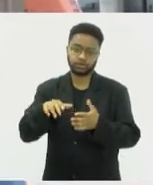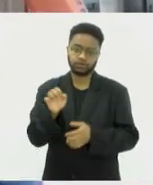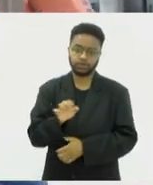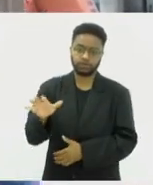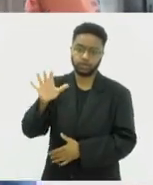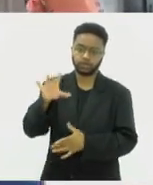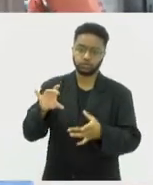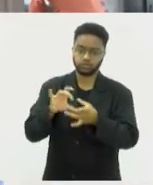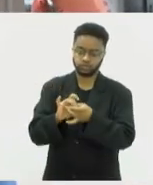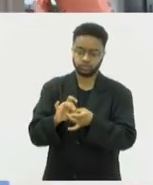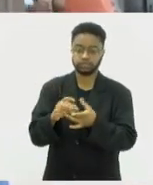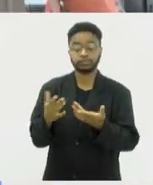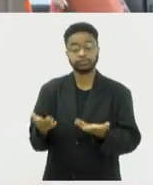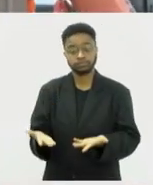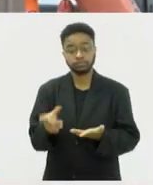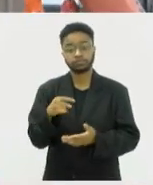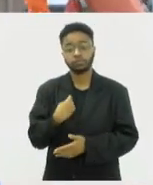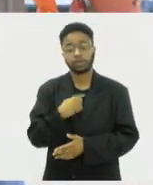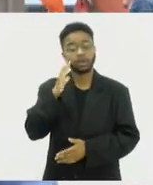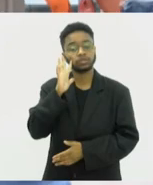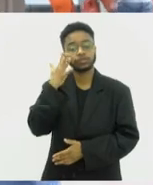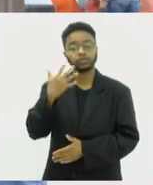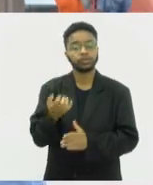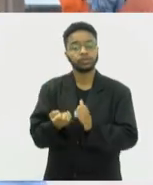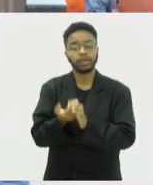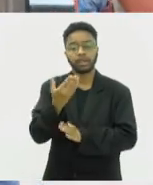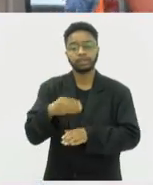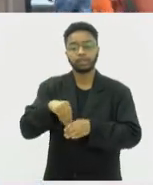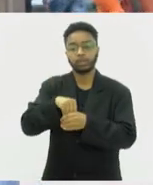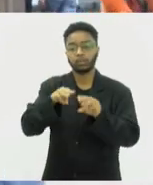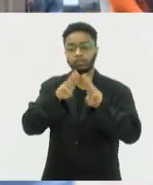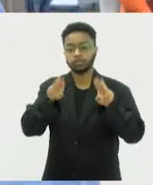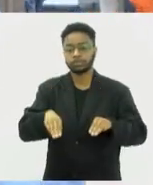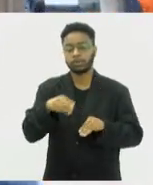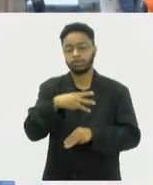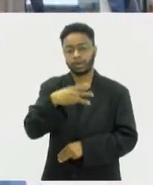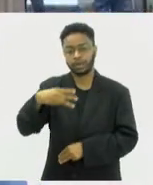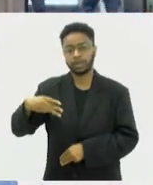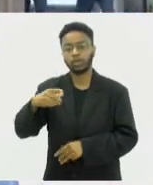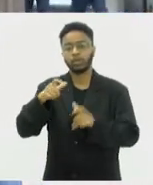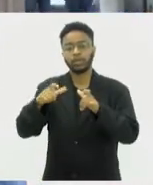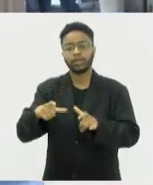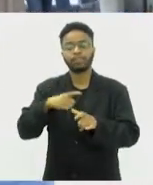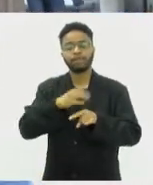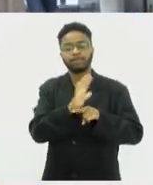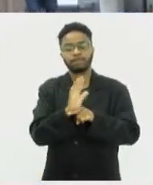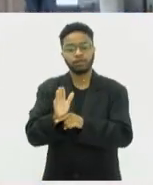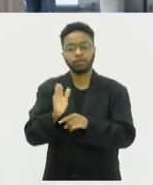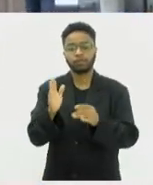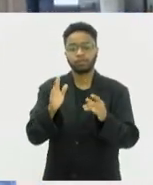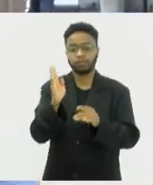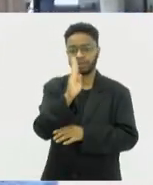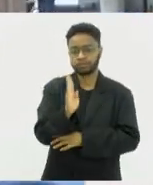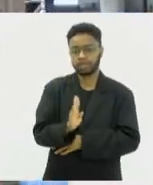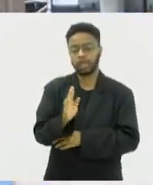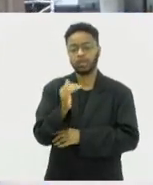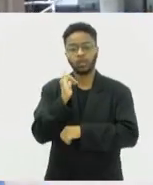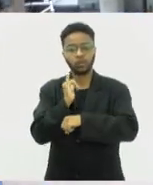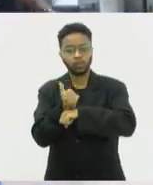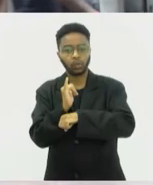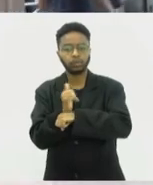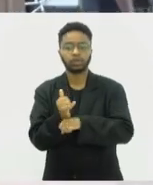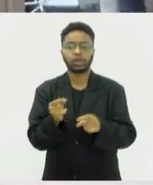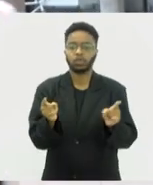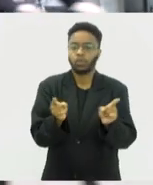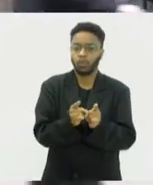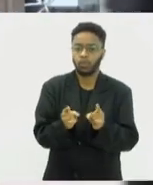E a gente resolveu abrir dentro do Museu da Maré um espaço que exibe filmes brasileiros, documentários, curtas, longas. A gente leva os